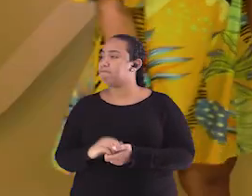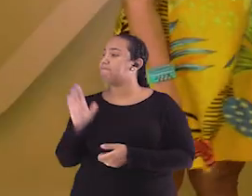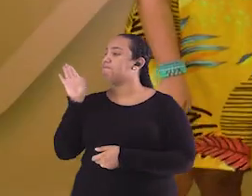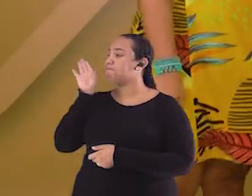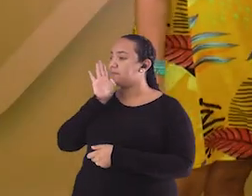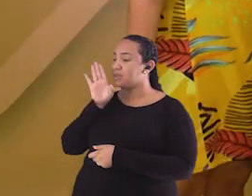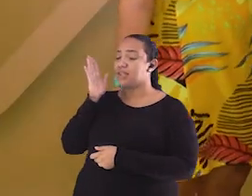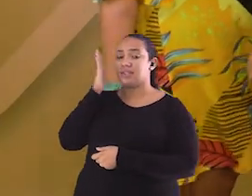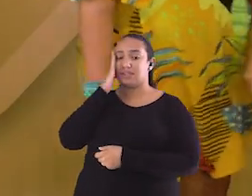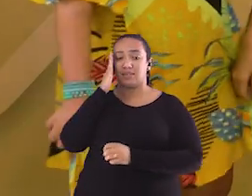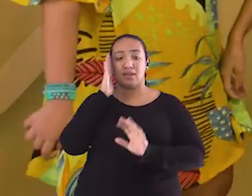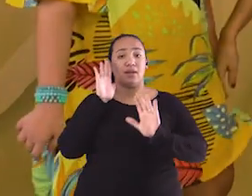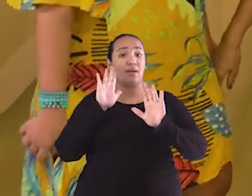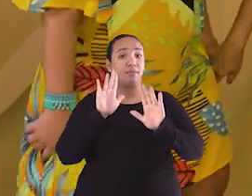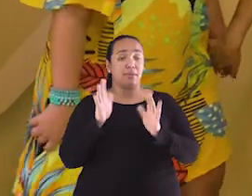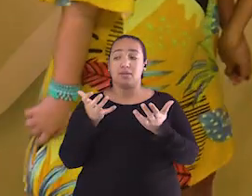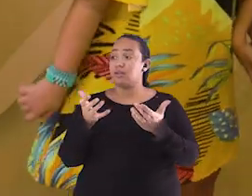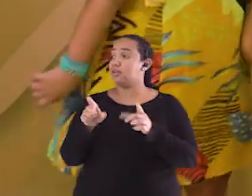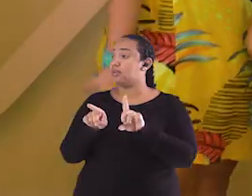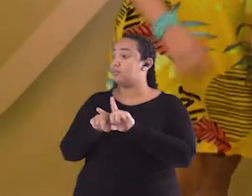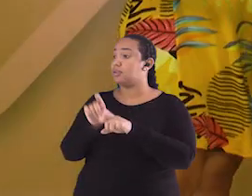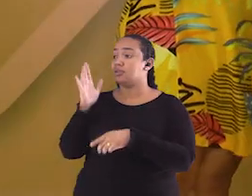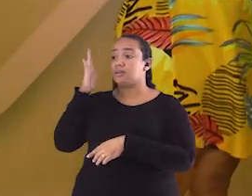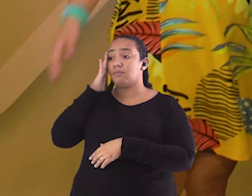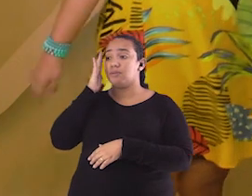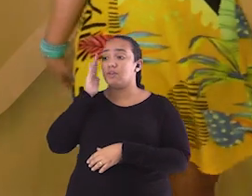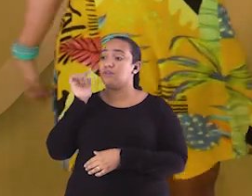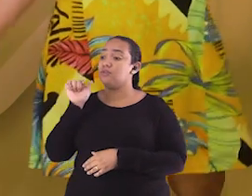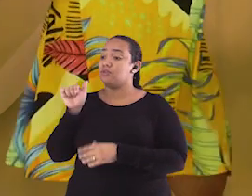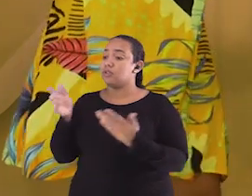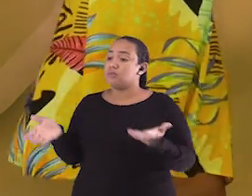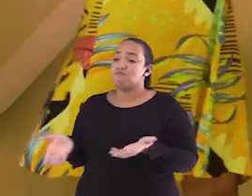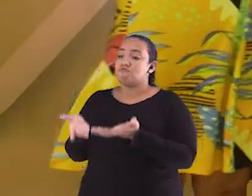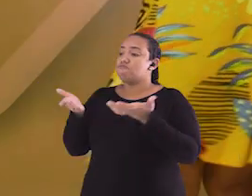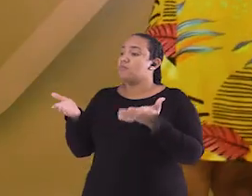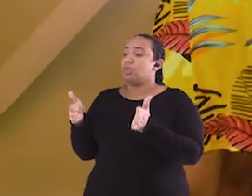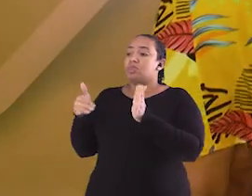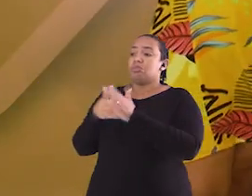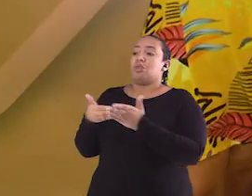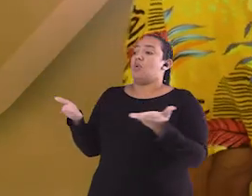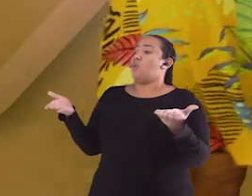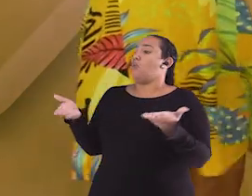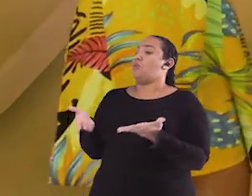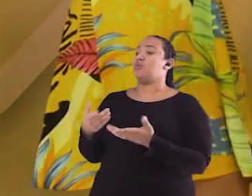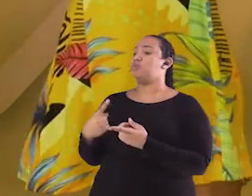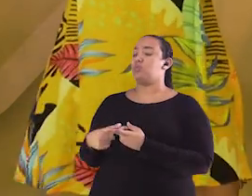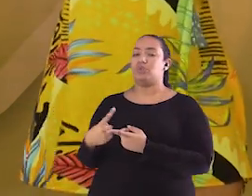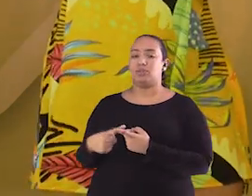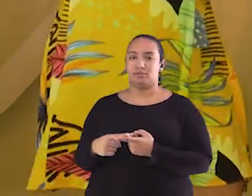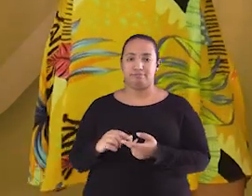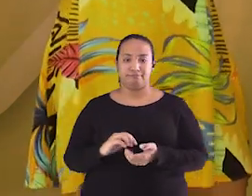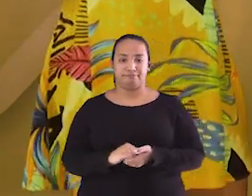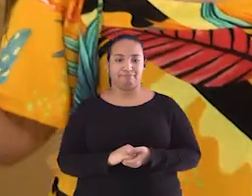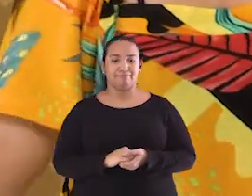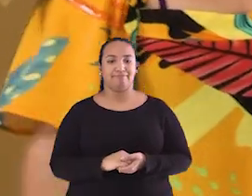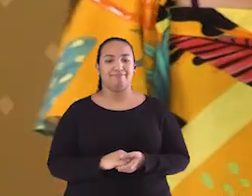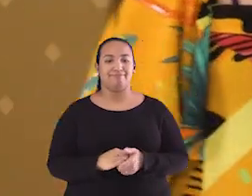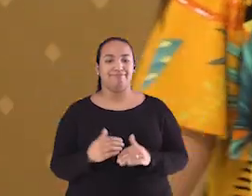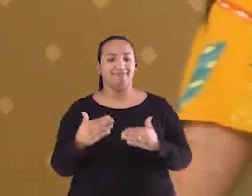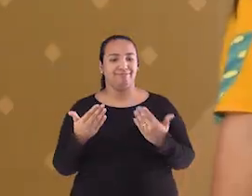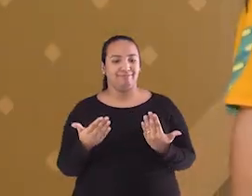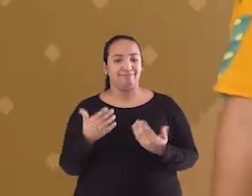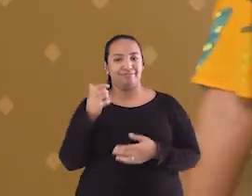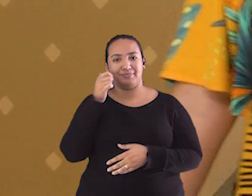saber. Mas eu queria também, além disso, saber o que te motivou e o que te motiva ainda hoje nessa iniciativa. A